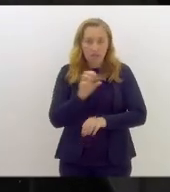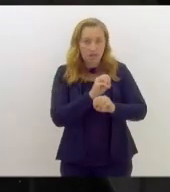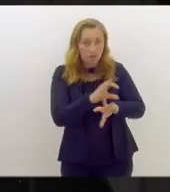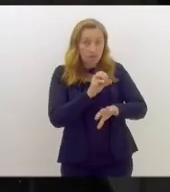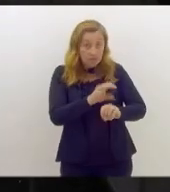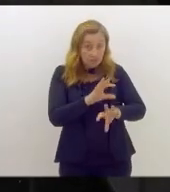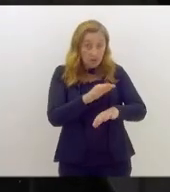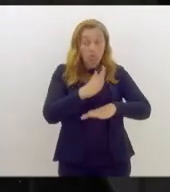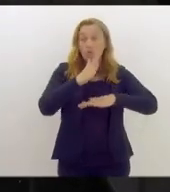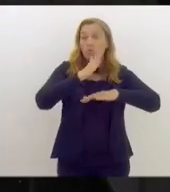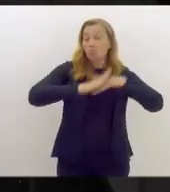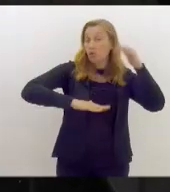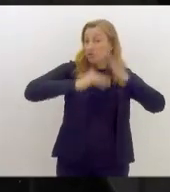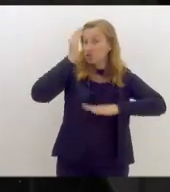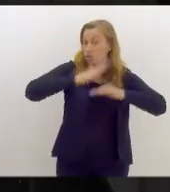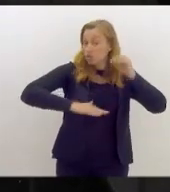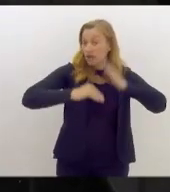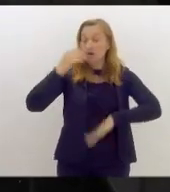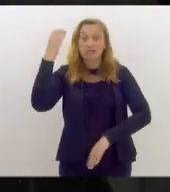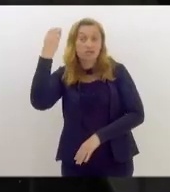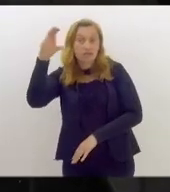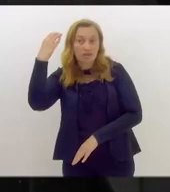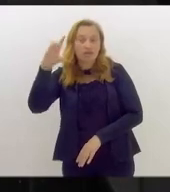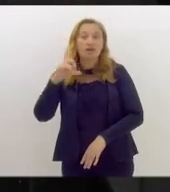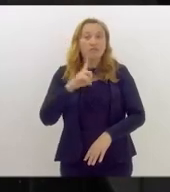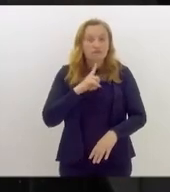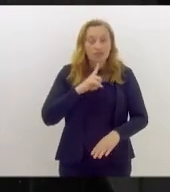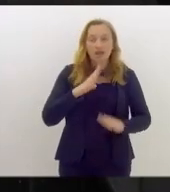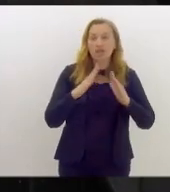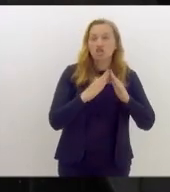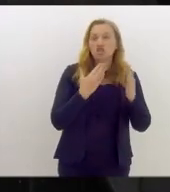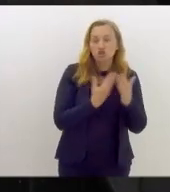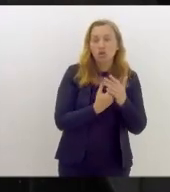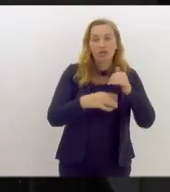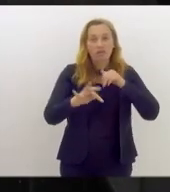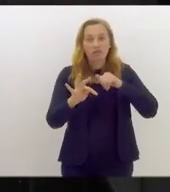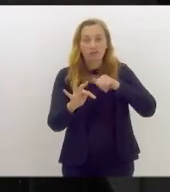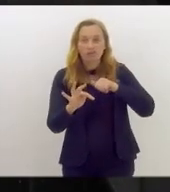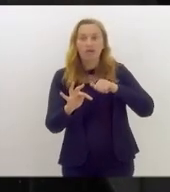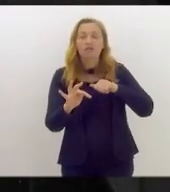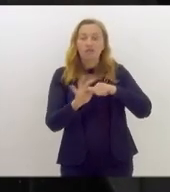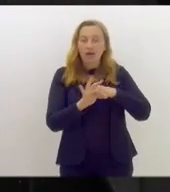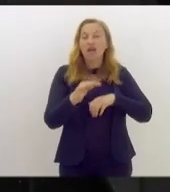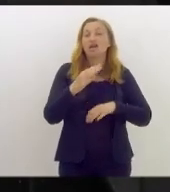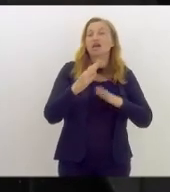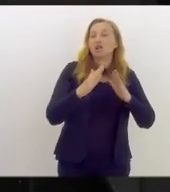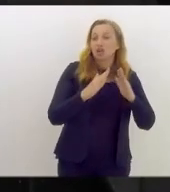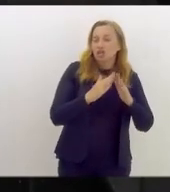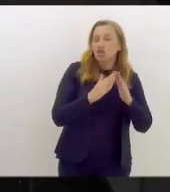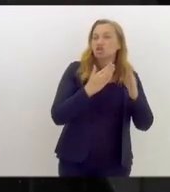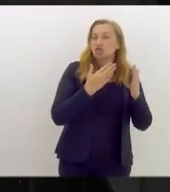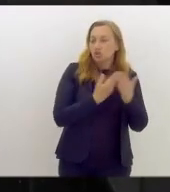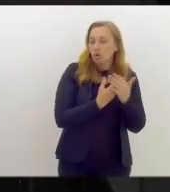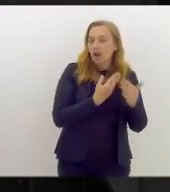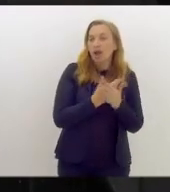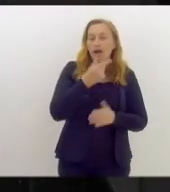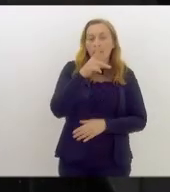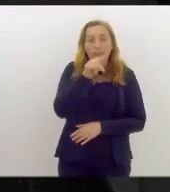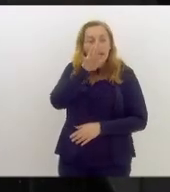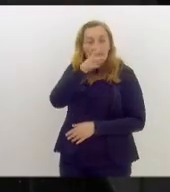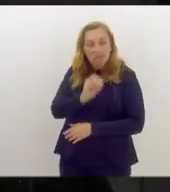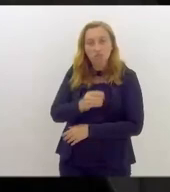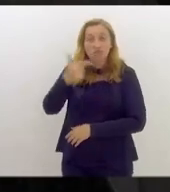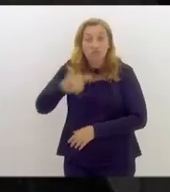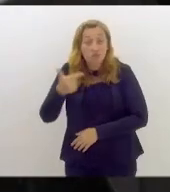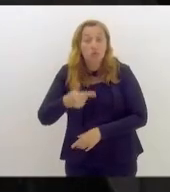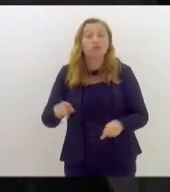científica e tecnológica tem o CEFET tem o Colégio Pedro II pois ela cinco hospitais federais né